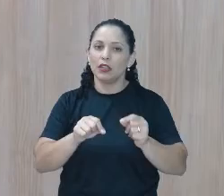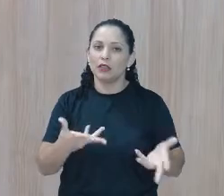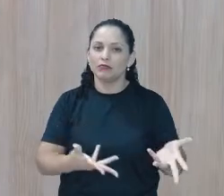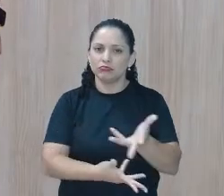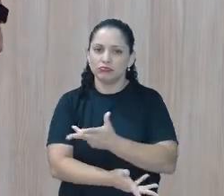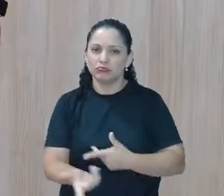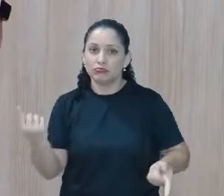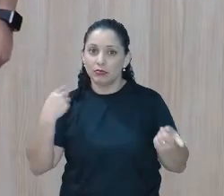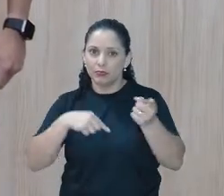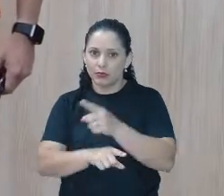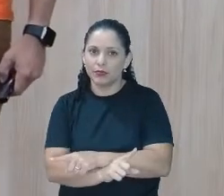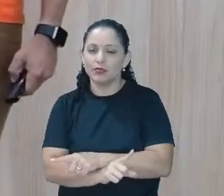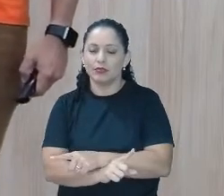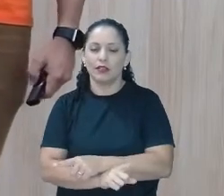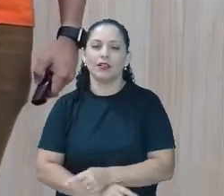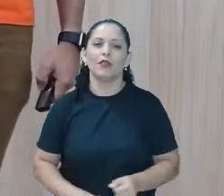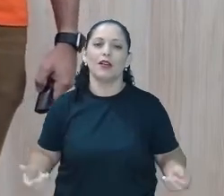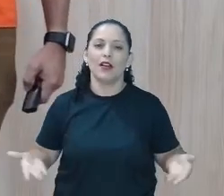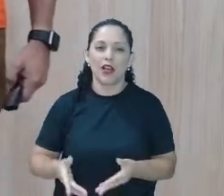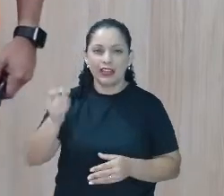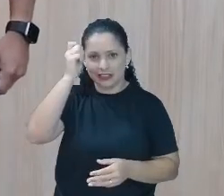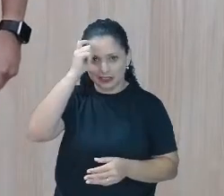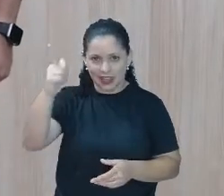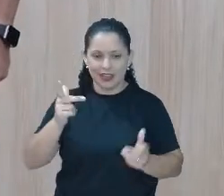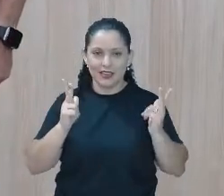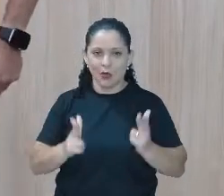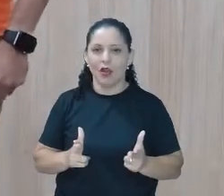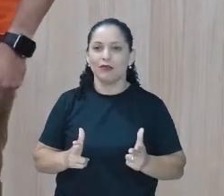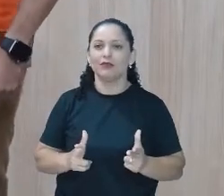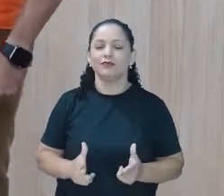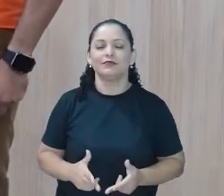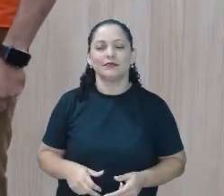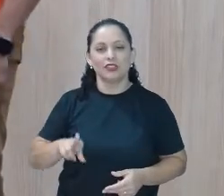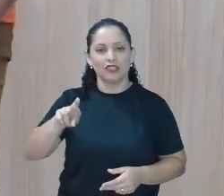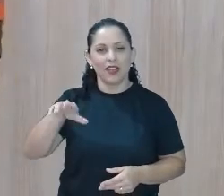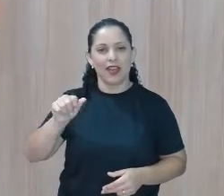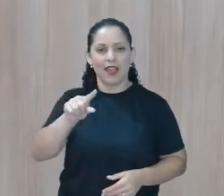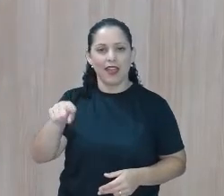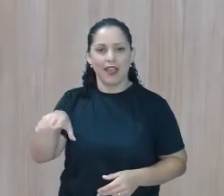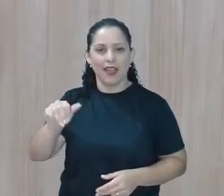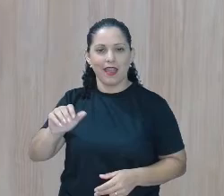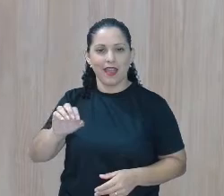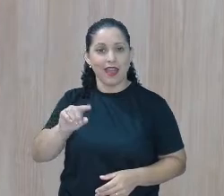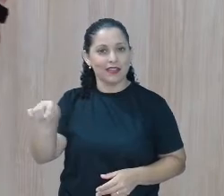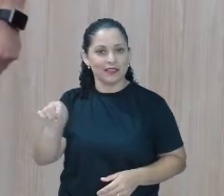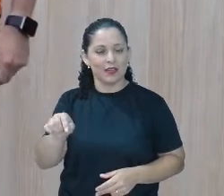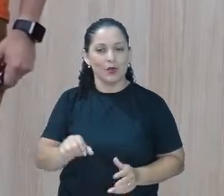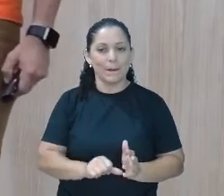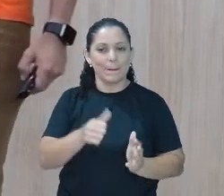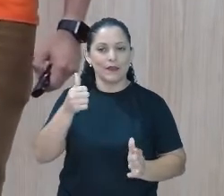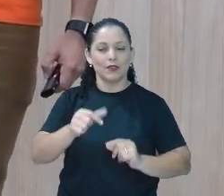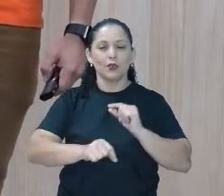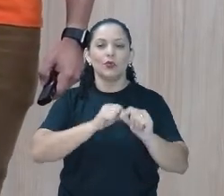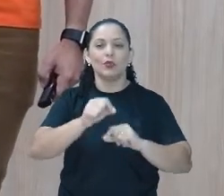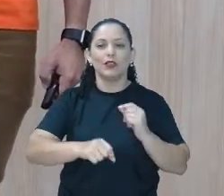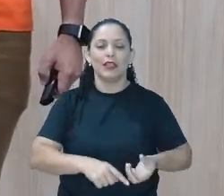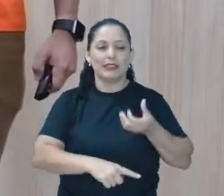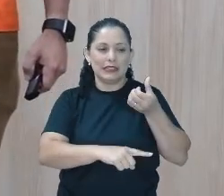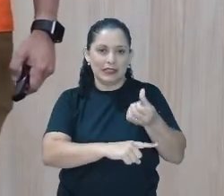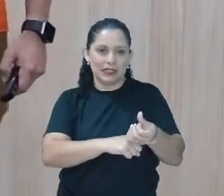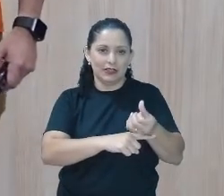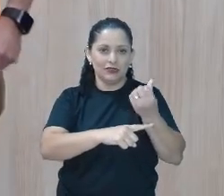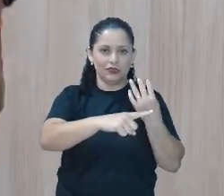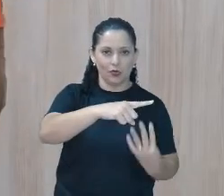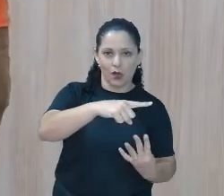diretamente proporcionais. Então, vamos fazer a mesma ideia aí das razões, tá? Primeira razão, 6 está